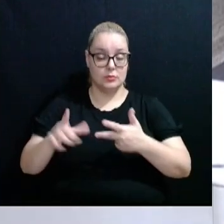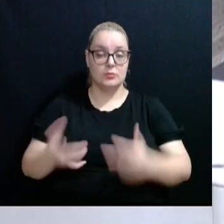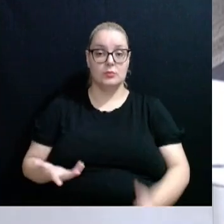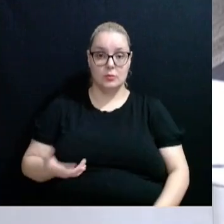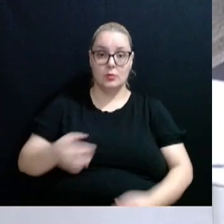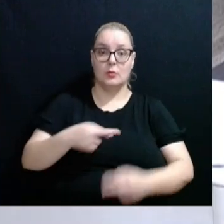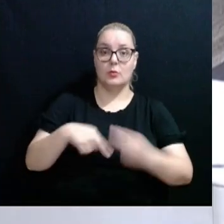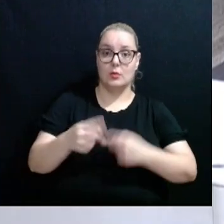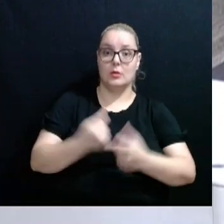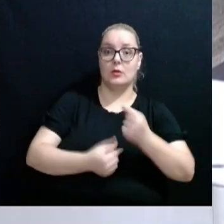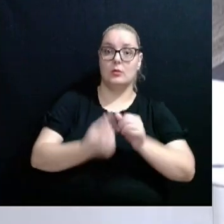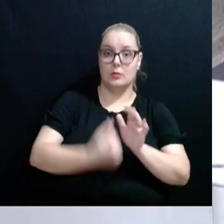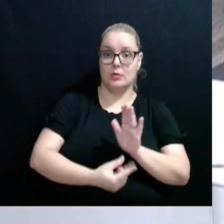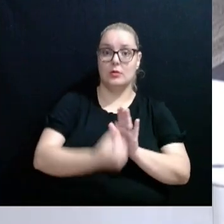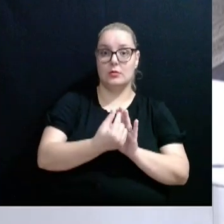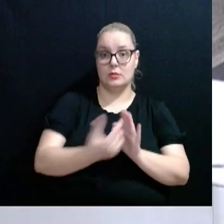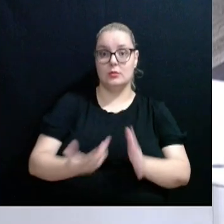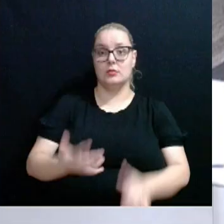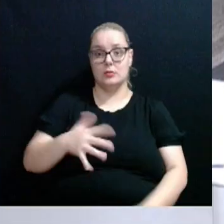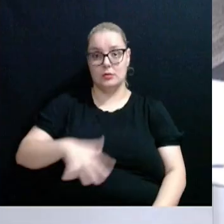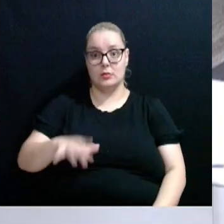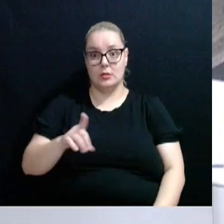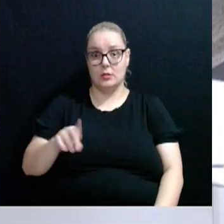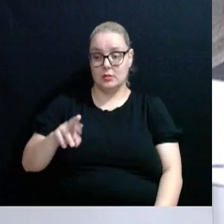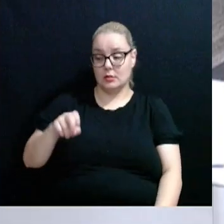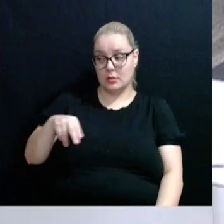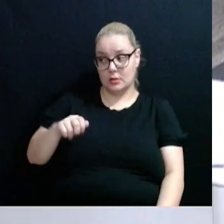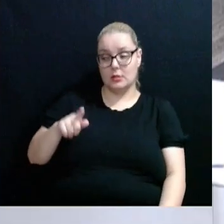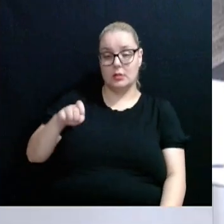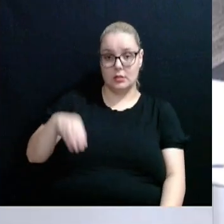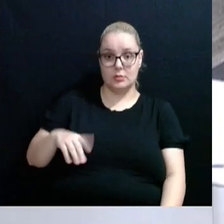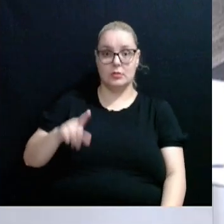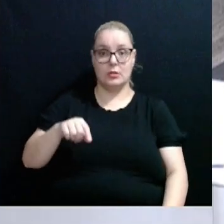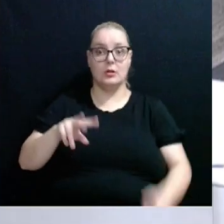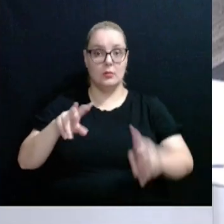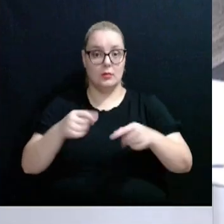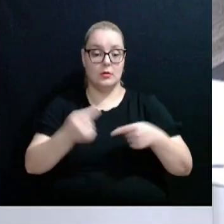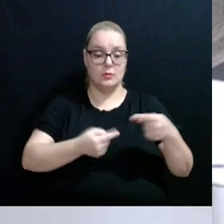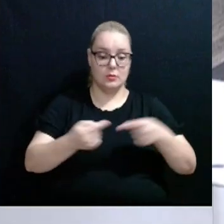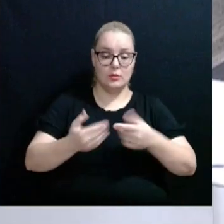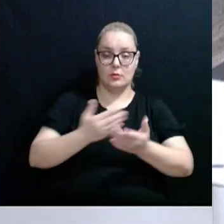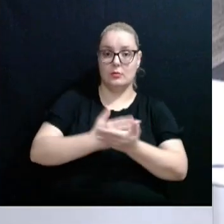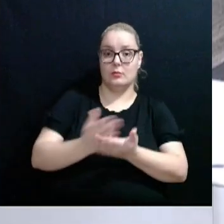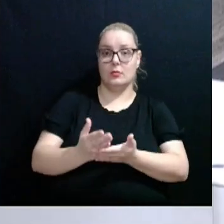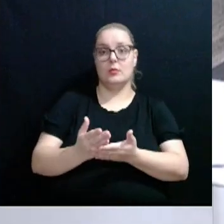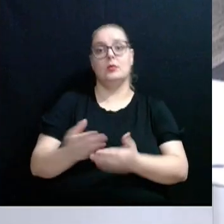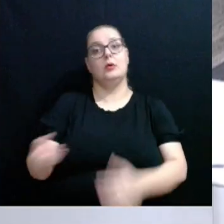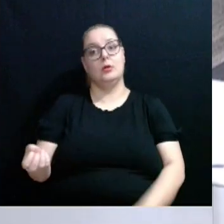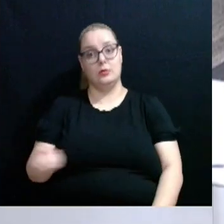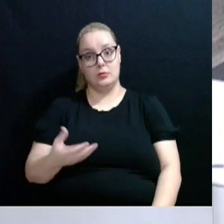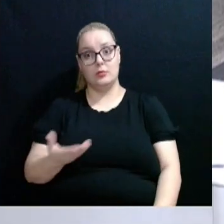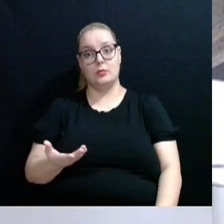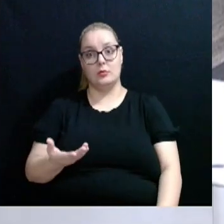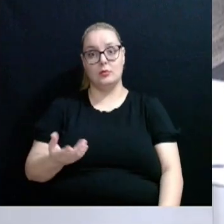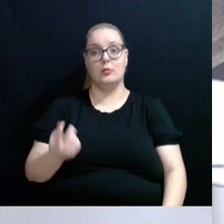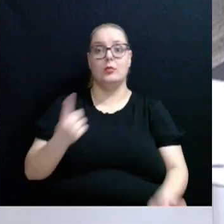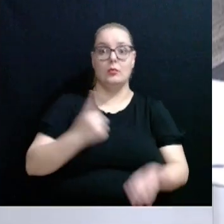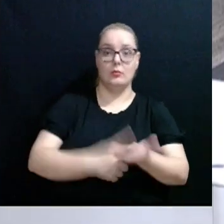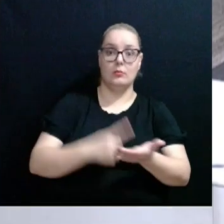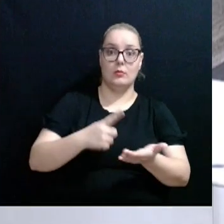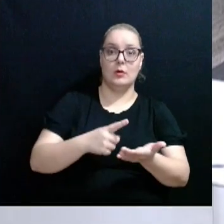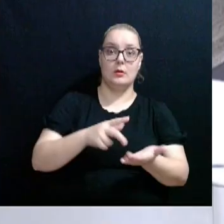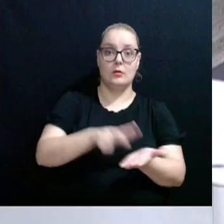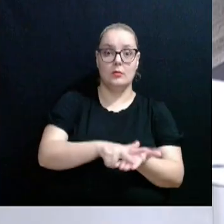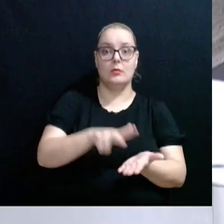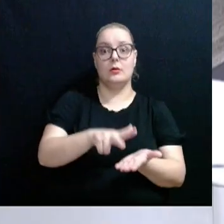orçamentária, na área da drenagem. Então é um assunto que nós vamos começar a debater, é um assunto novo. O marco regulatório trouxe aí uma incumbência